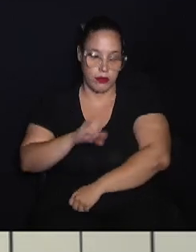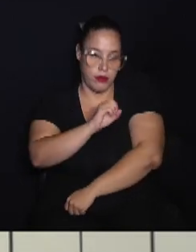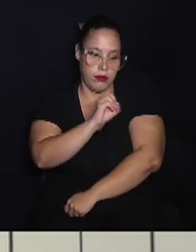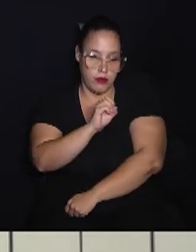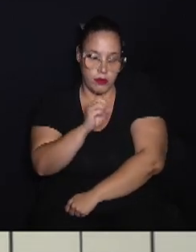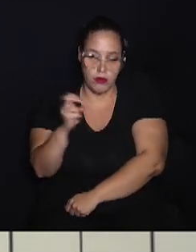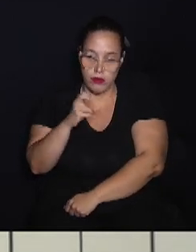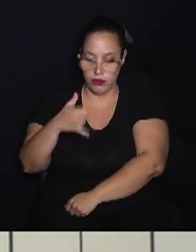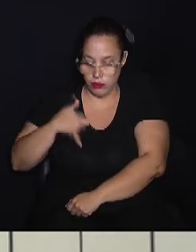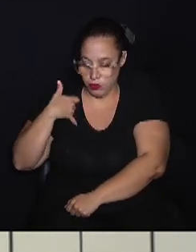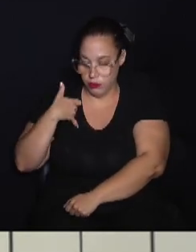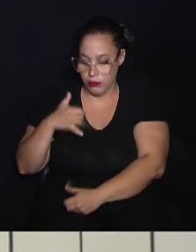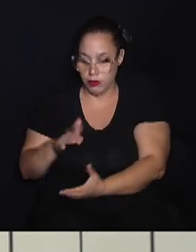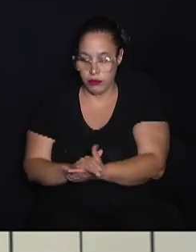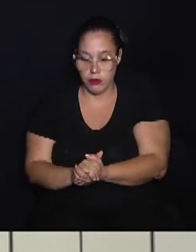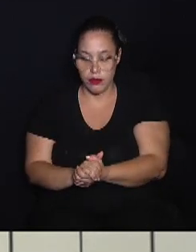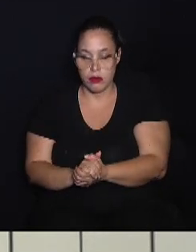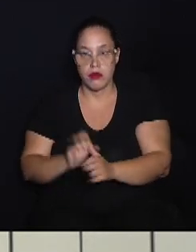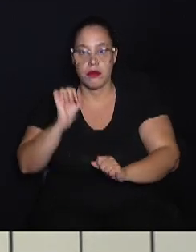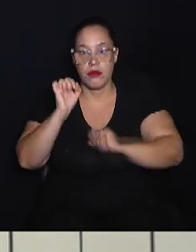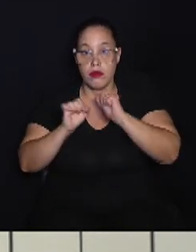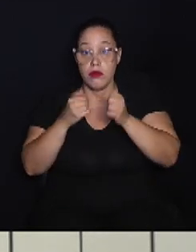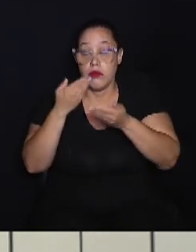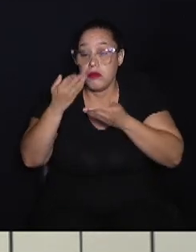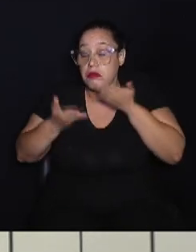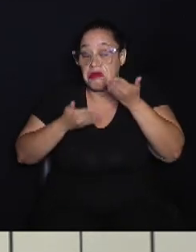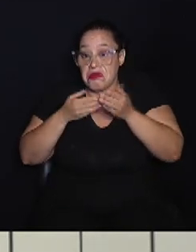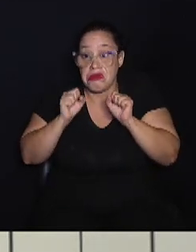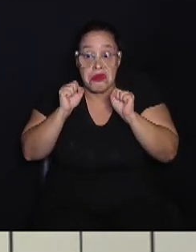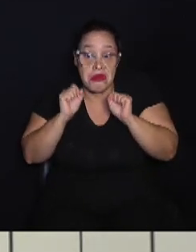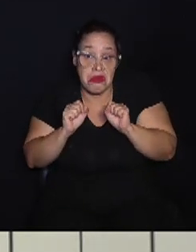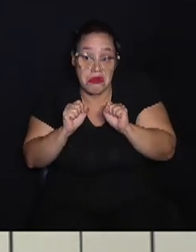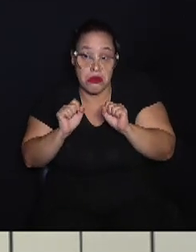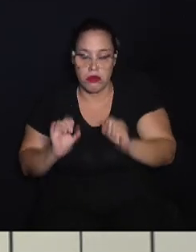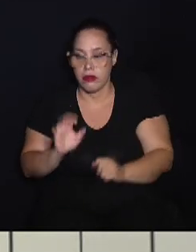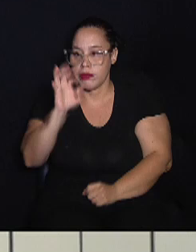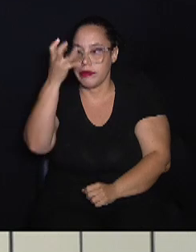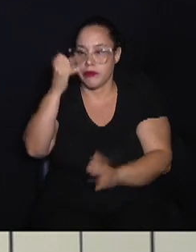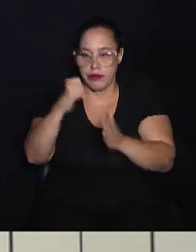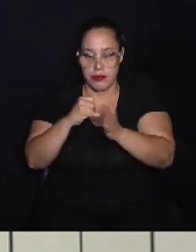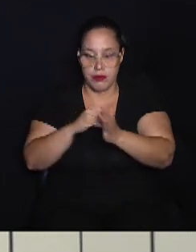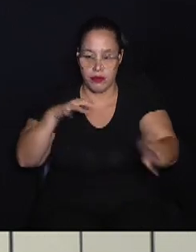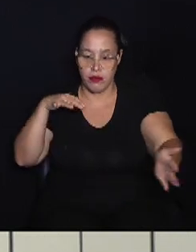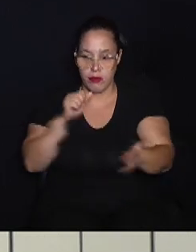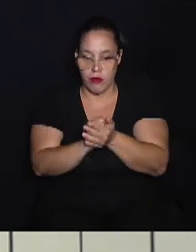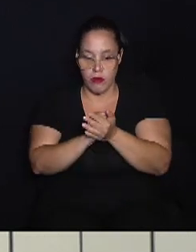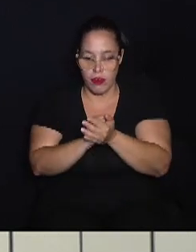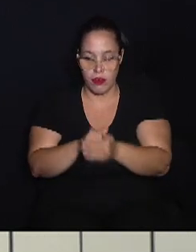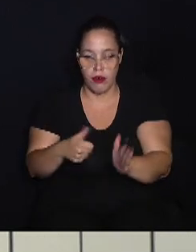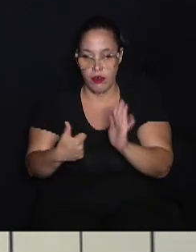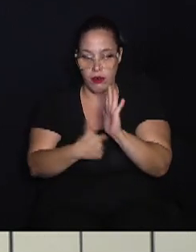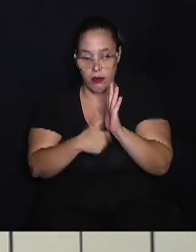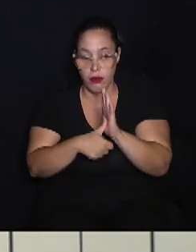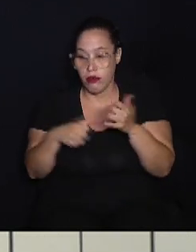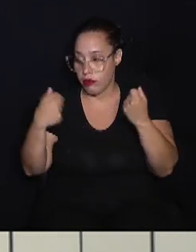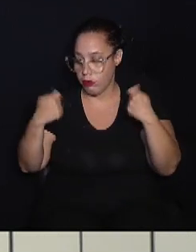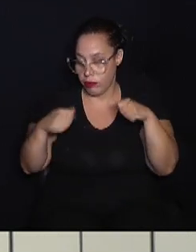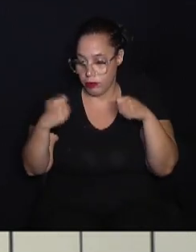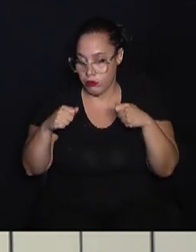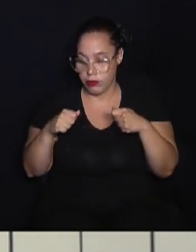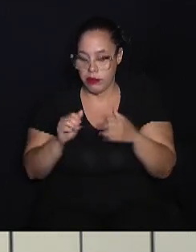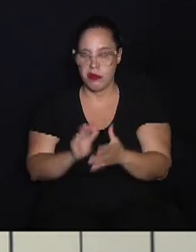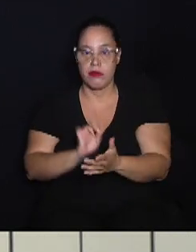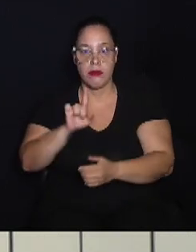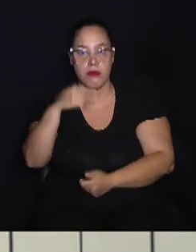a 5 anos então para nos contar como deve ser realizada esta inscrição os documentos necessários